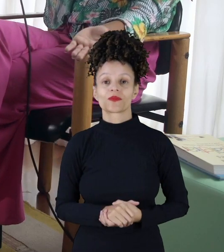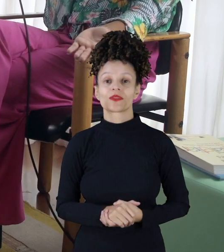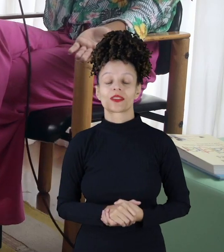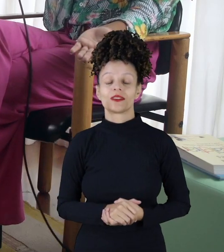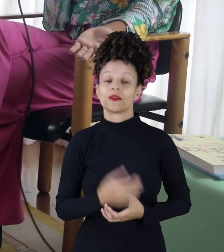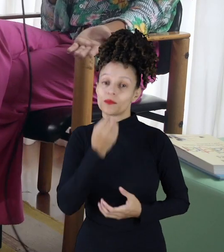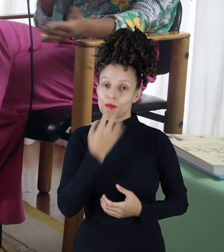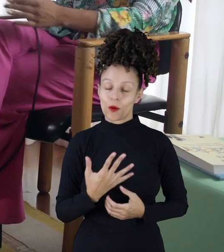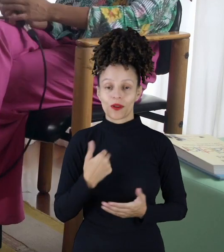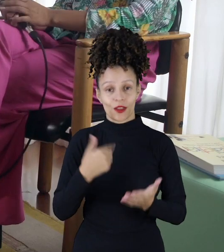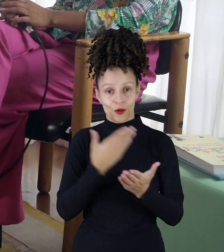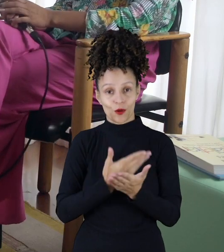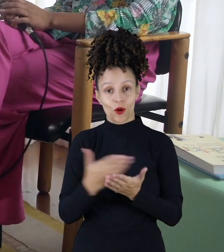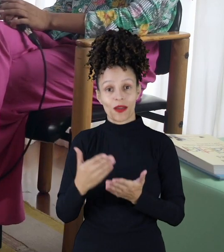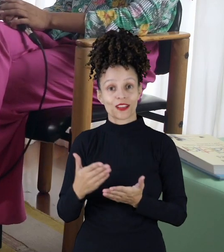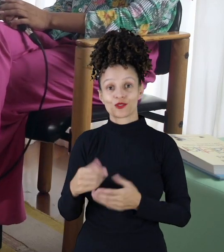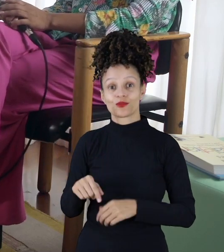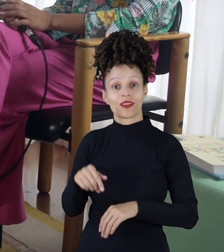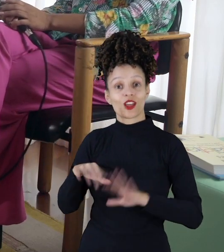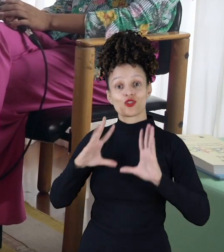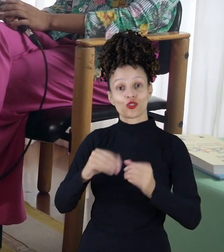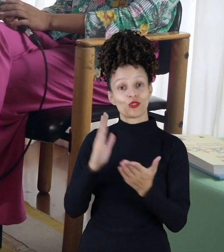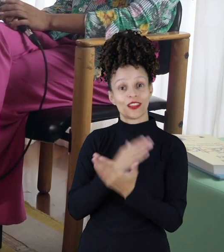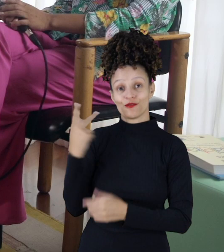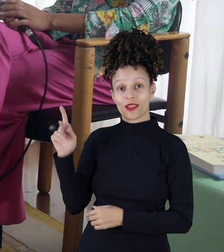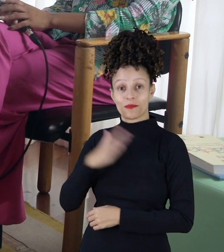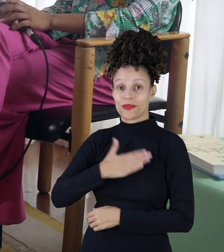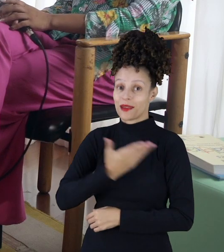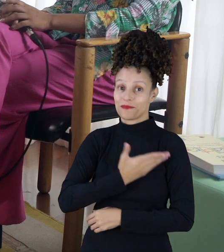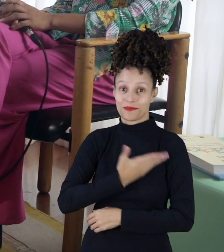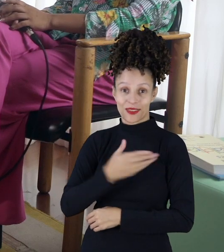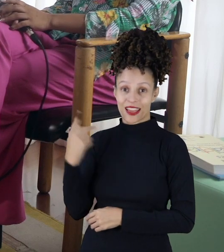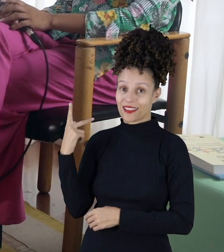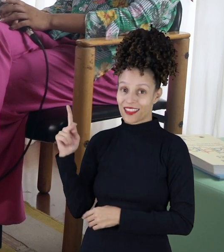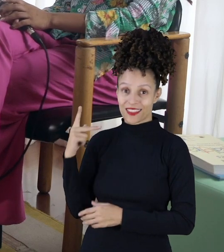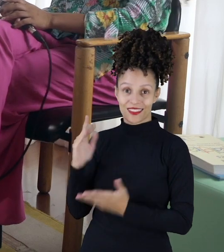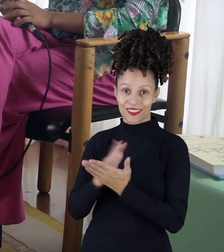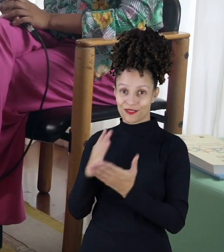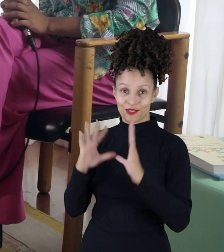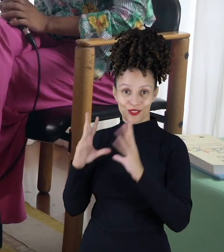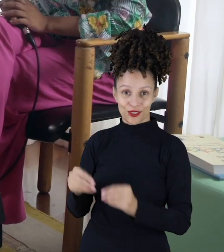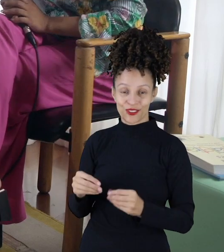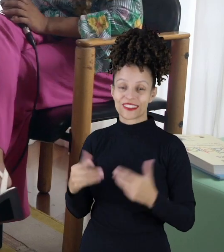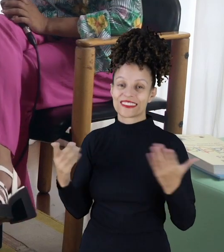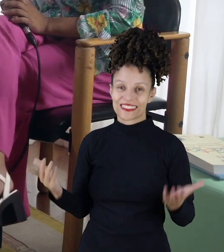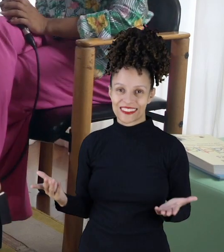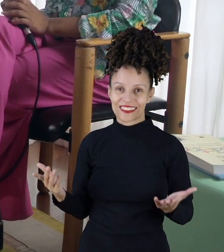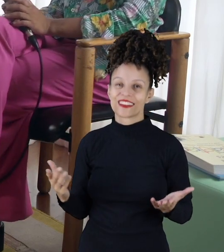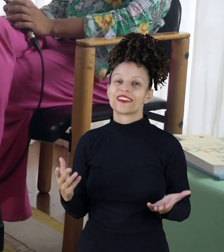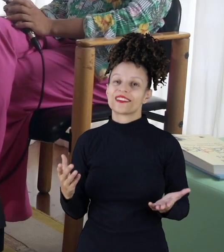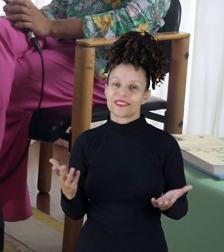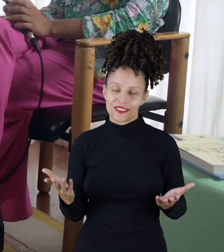Adri. Bom, eu acho que eu começo recomendando todos os livros da minha amiga Célia Cris.